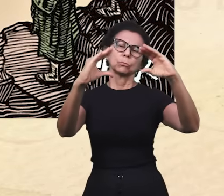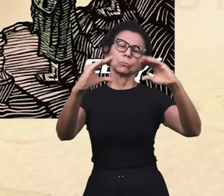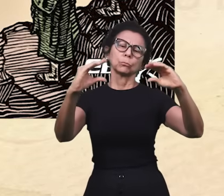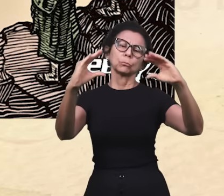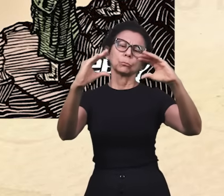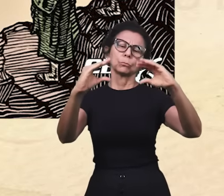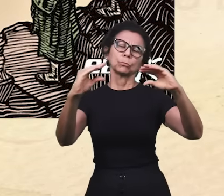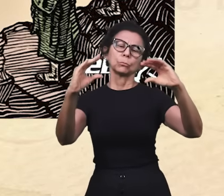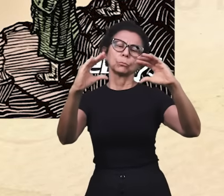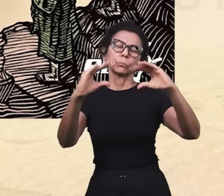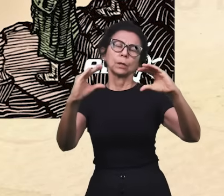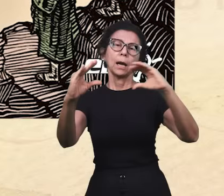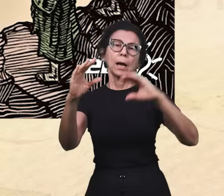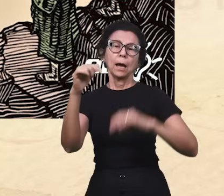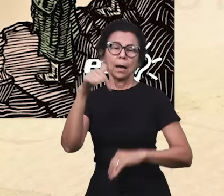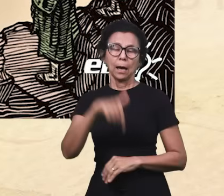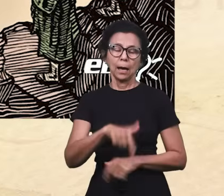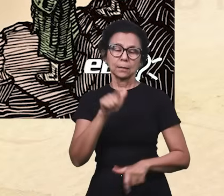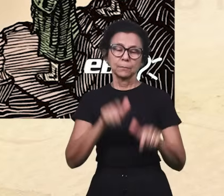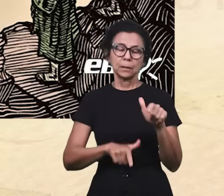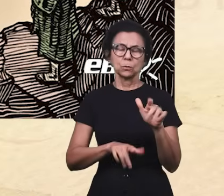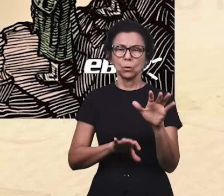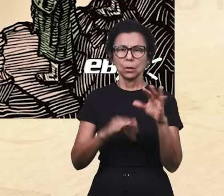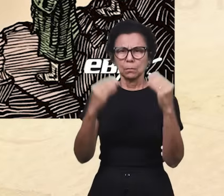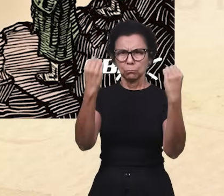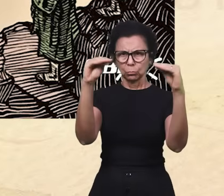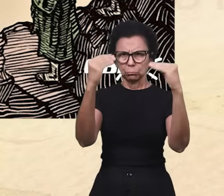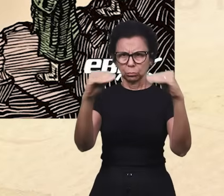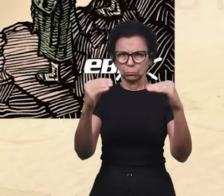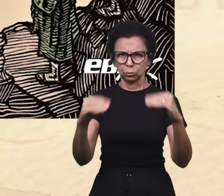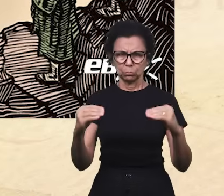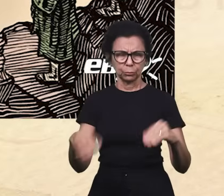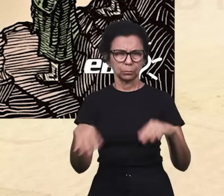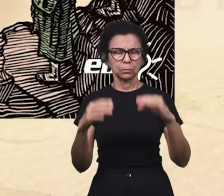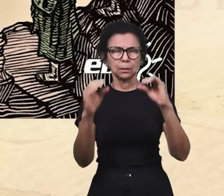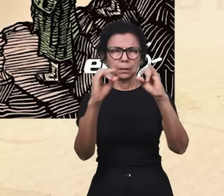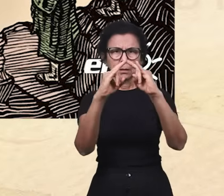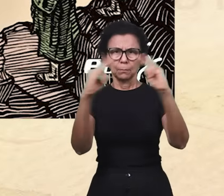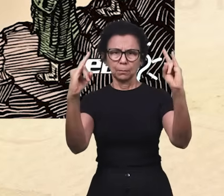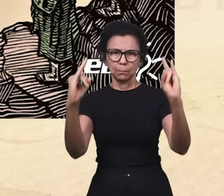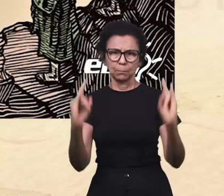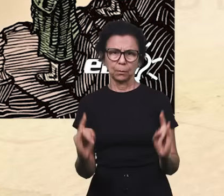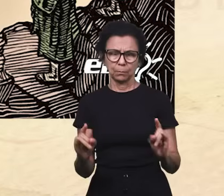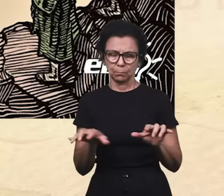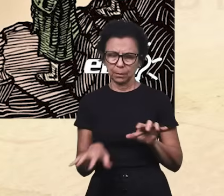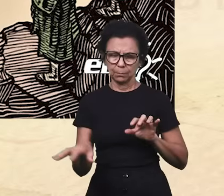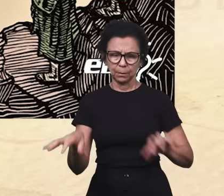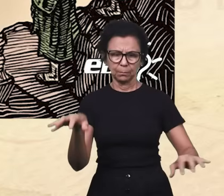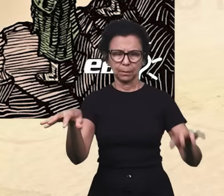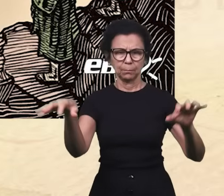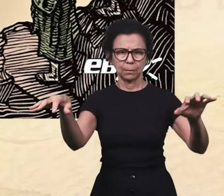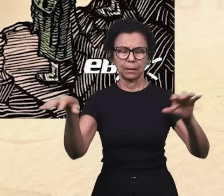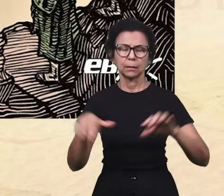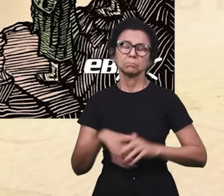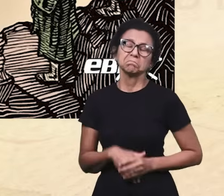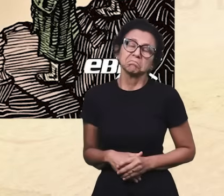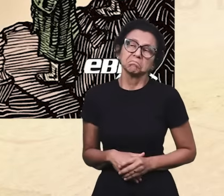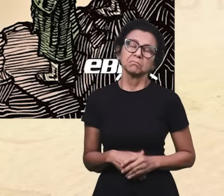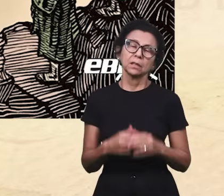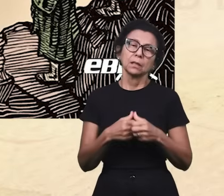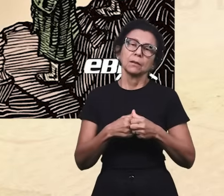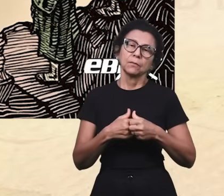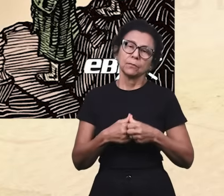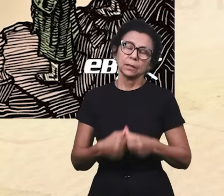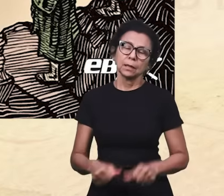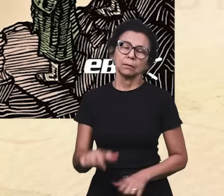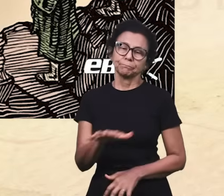nuvem parava, eles montavam o tabernáculo, montavam as tendas, montavam aquele acampamento e ficavam